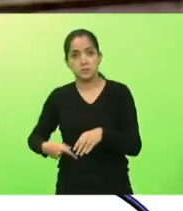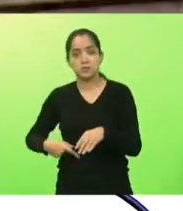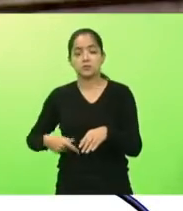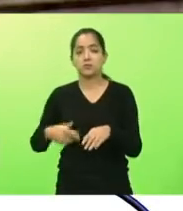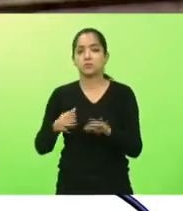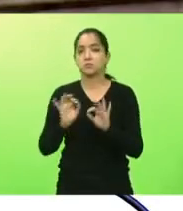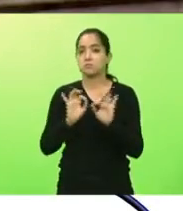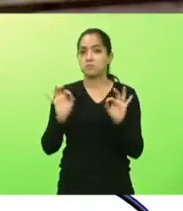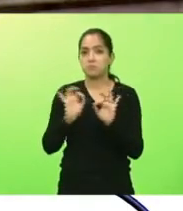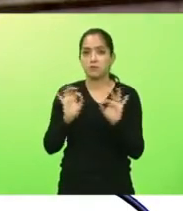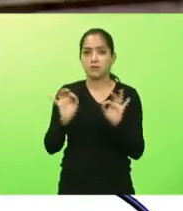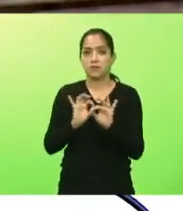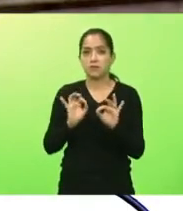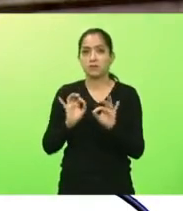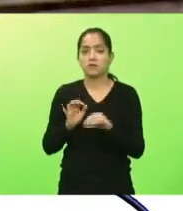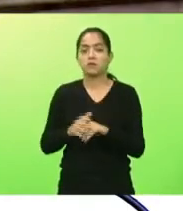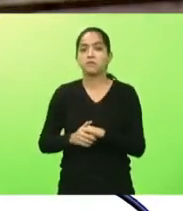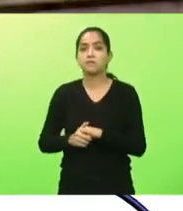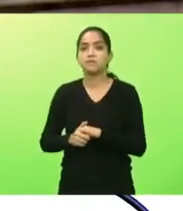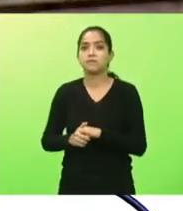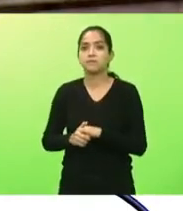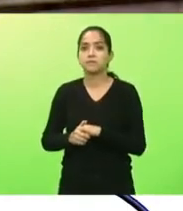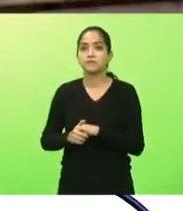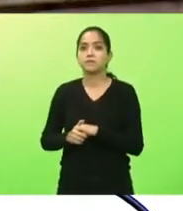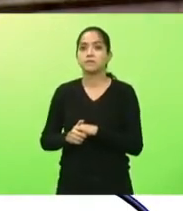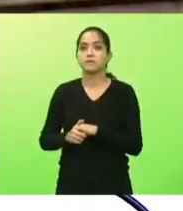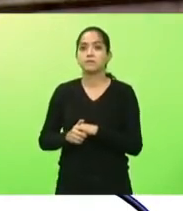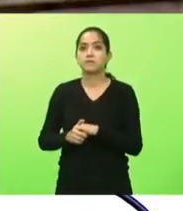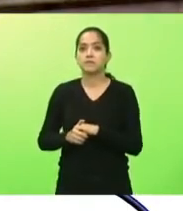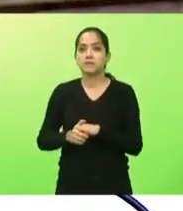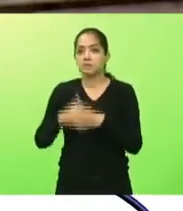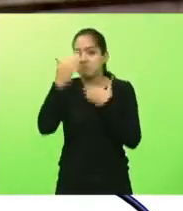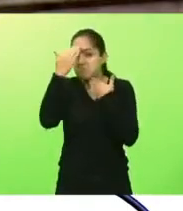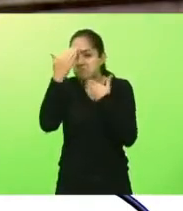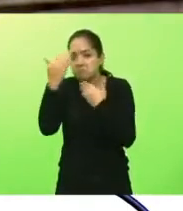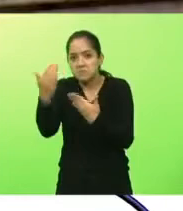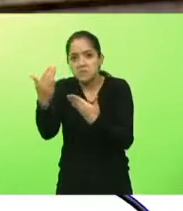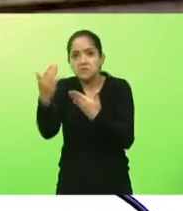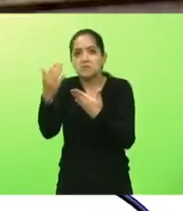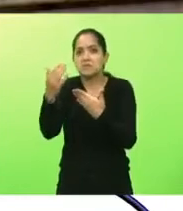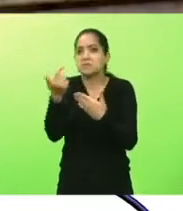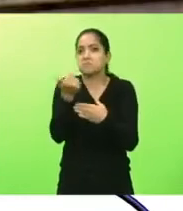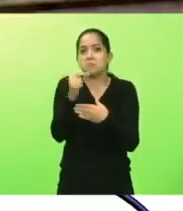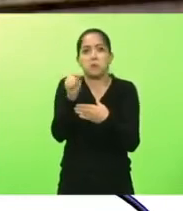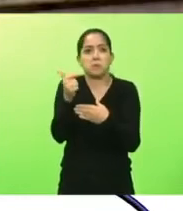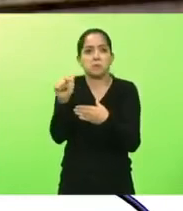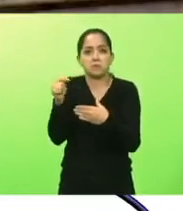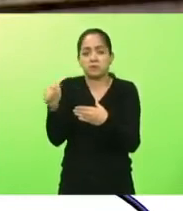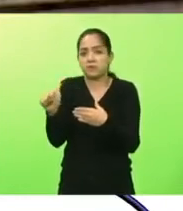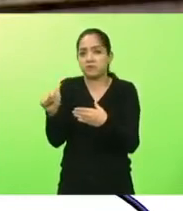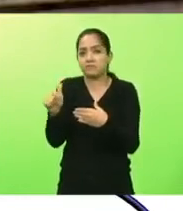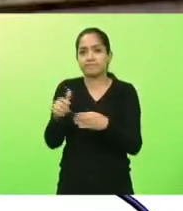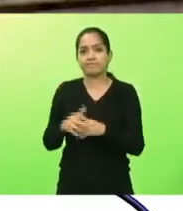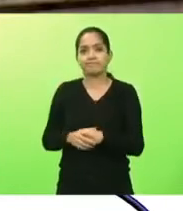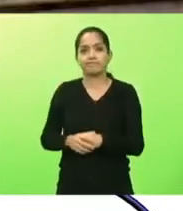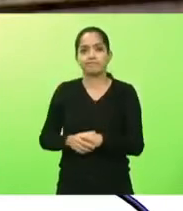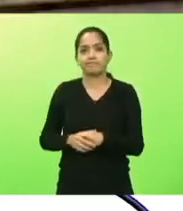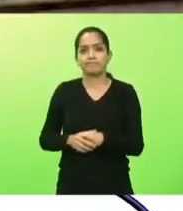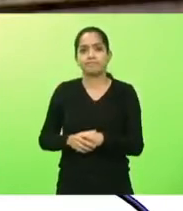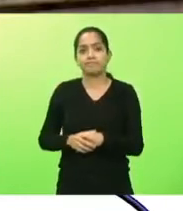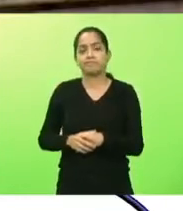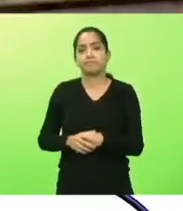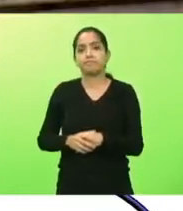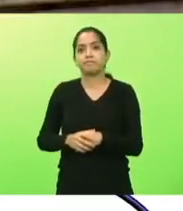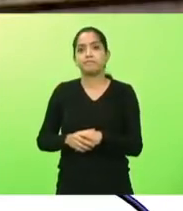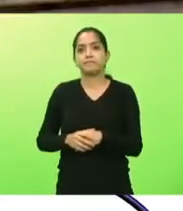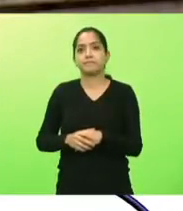esse cara de pau. A ingratidão é uma bosta, deputado Lima. É isso que a ingratidão é.